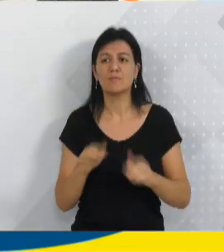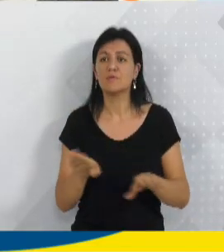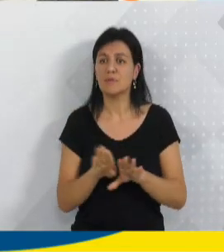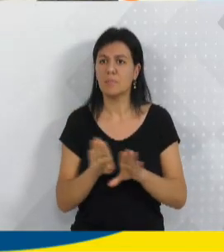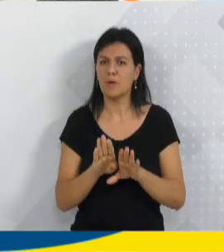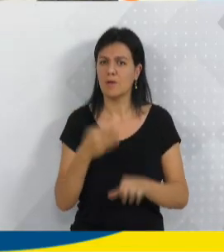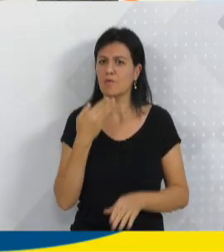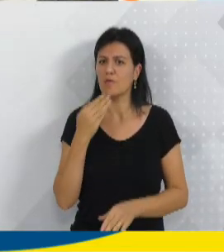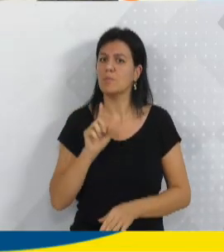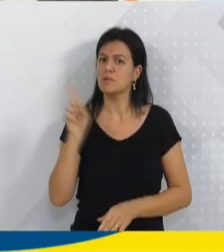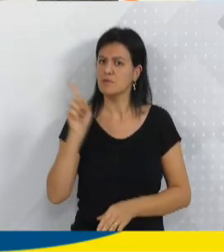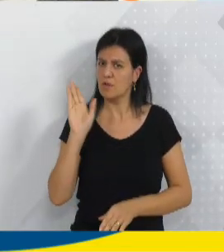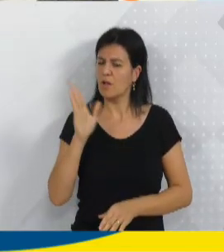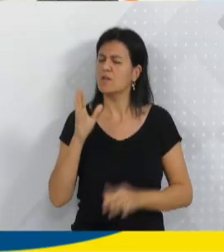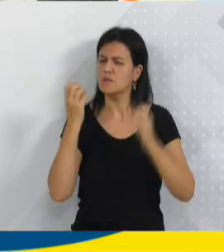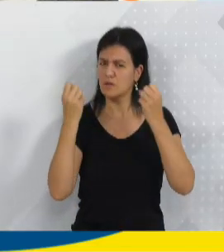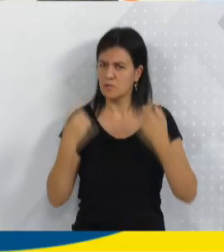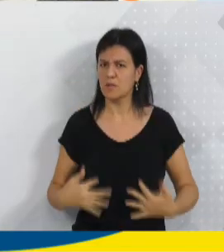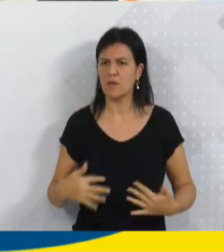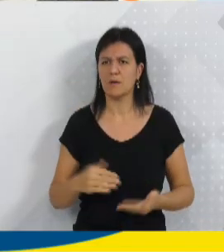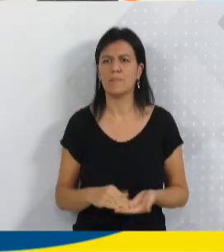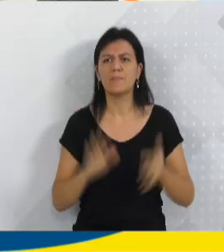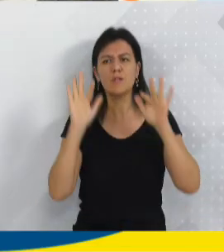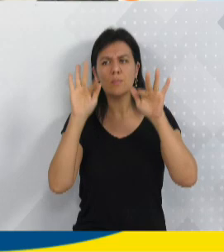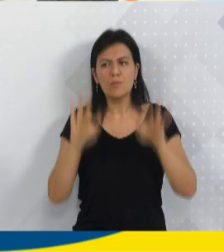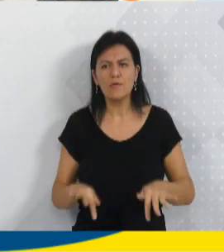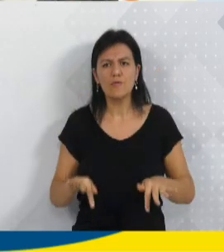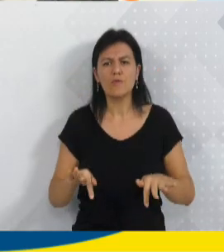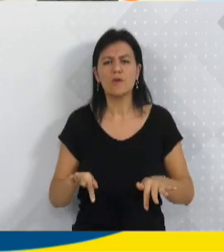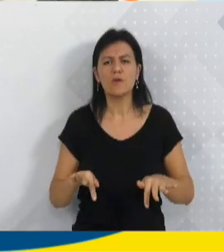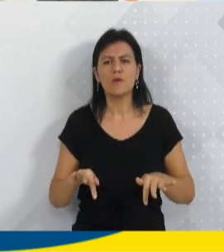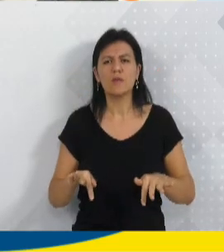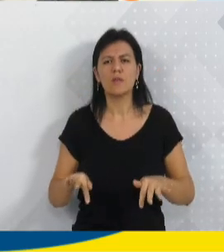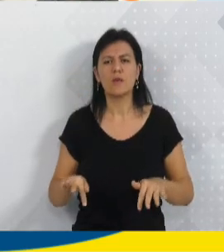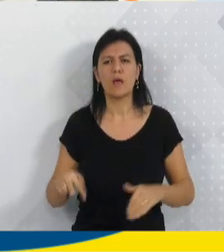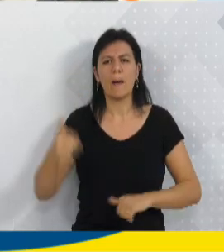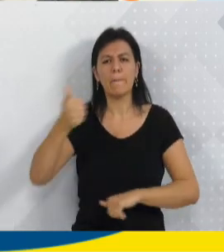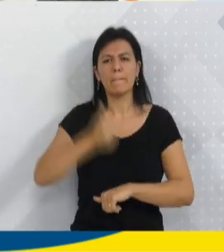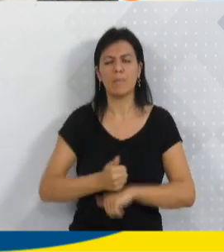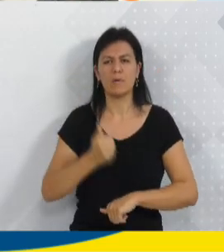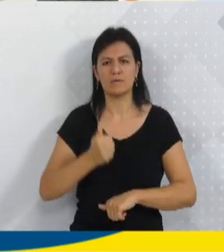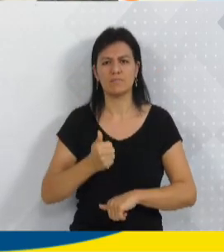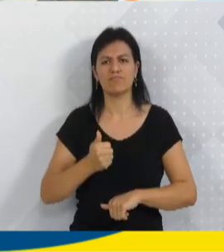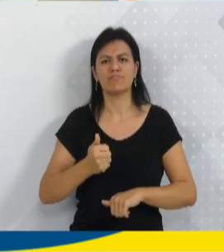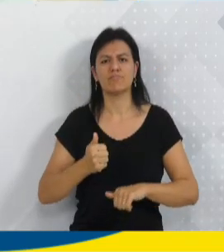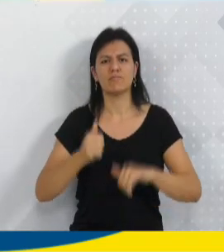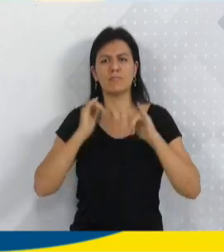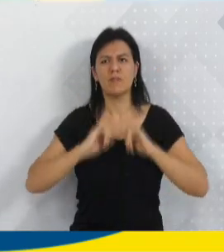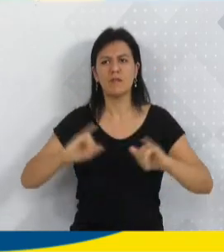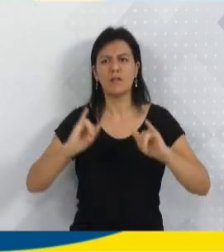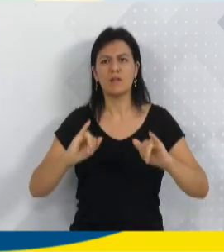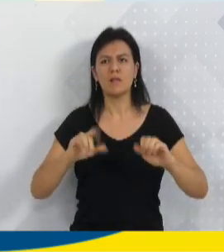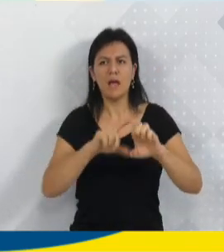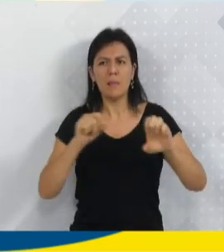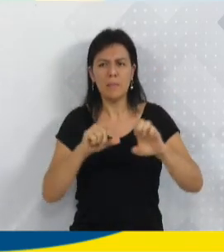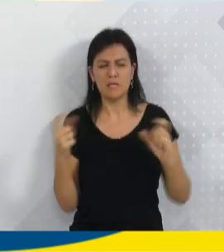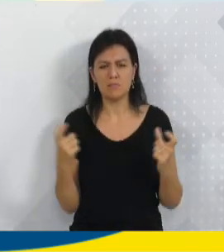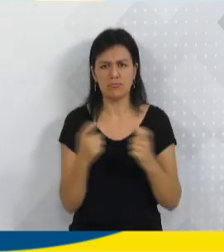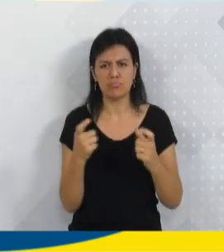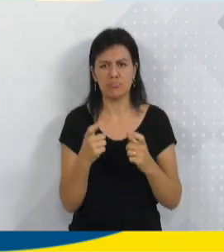eu fui pedir para essa galera toda e por fim ainda acompanhamos a solenidade de posse o lançamento da frente parlamentarista das Mickey Pequenas Empresas viu